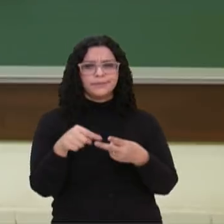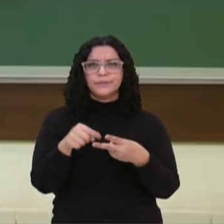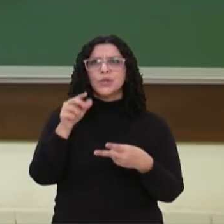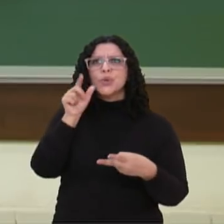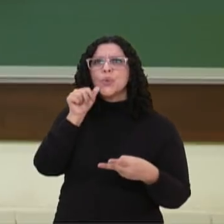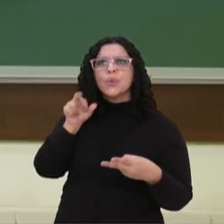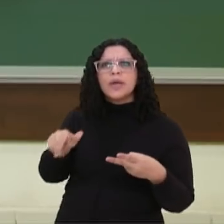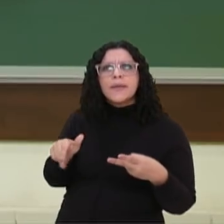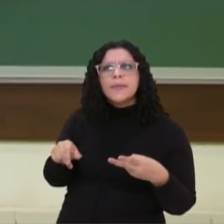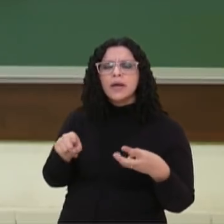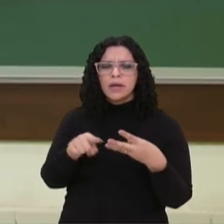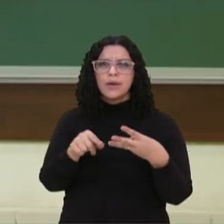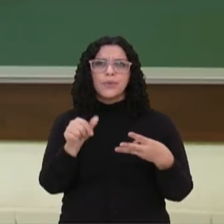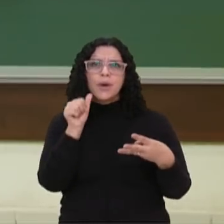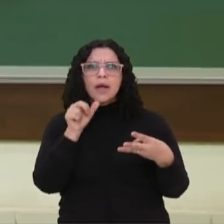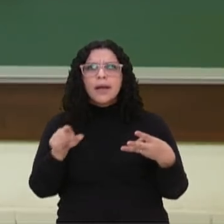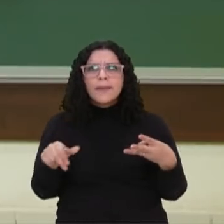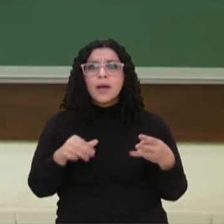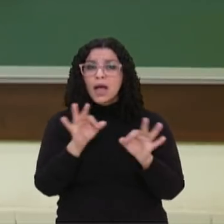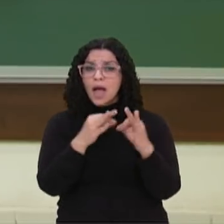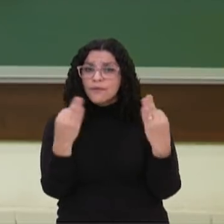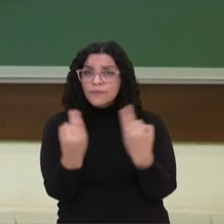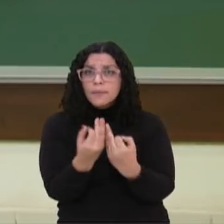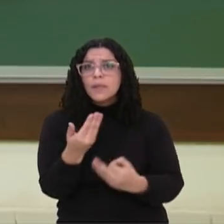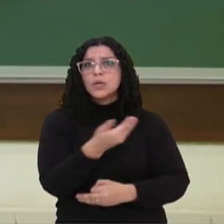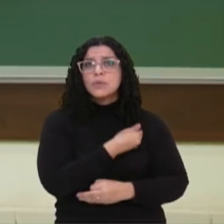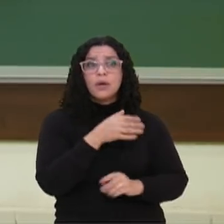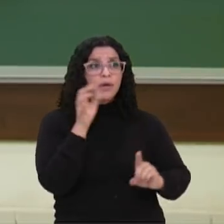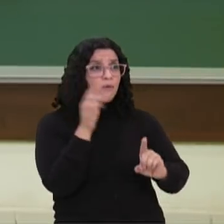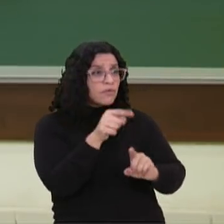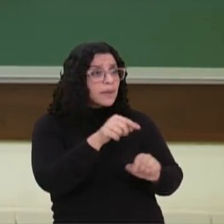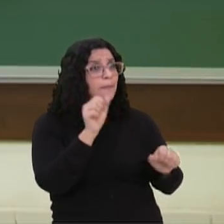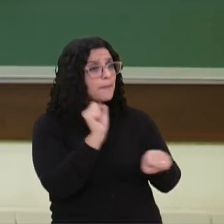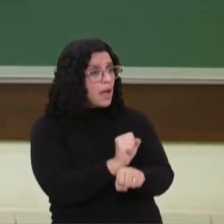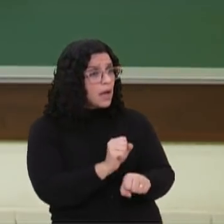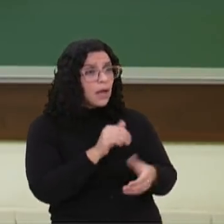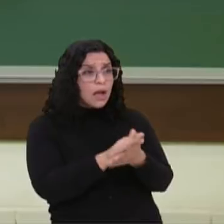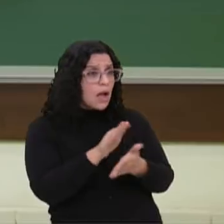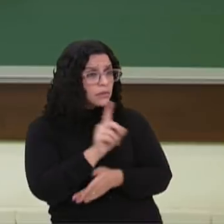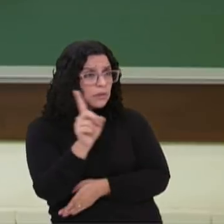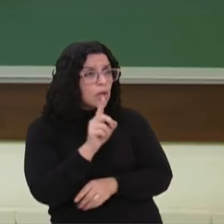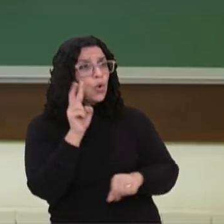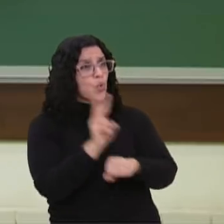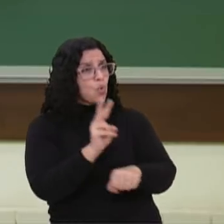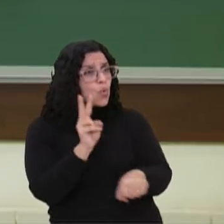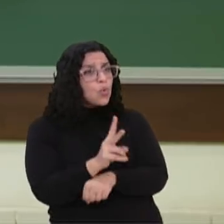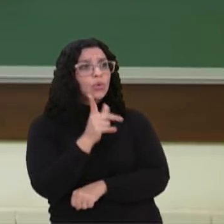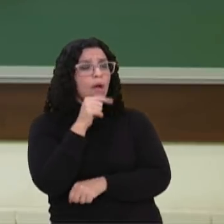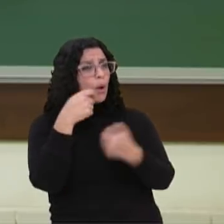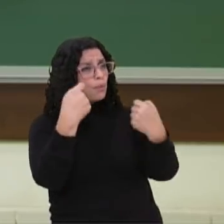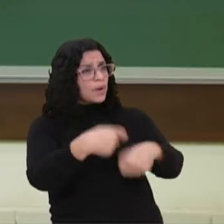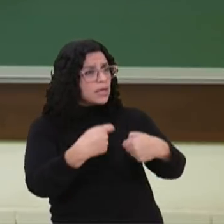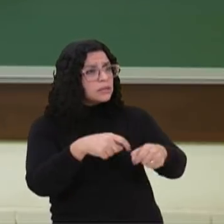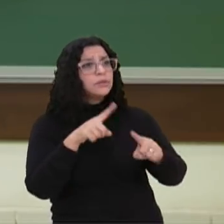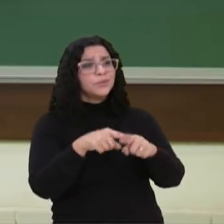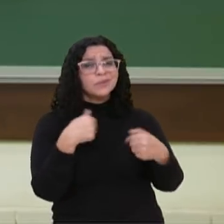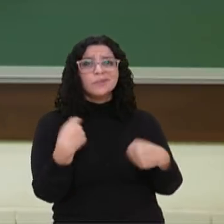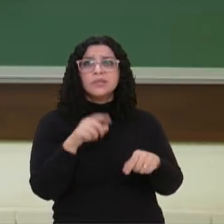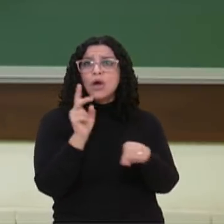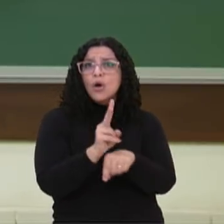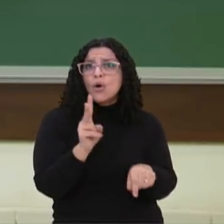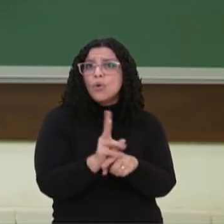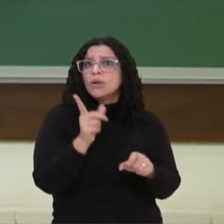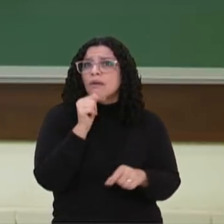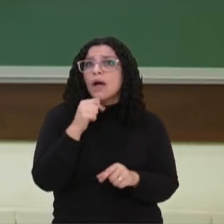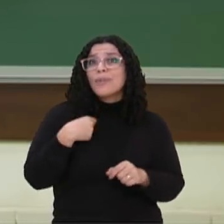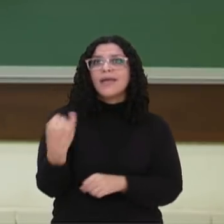a irmãzinha, a família, os amigos. Olha, gente, vamos economizar, vamos cuidar do nosso patrimônio que